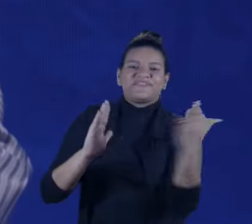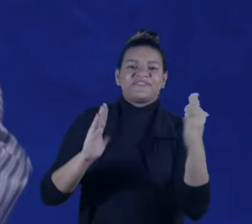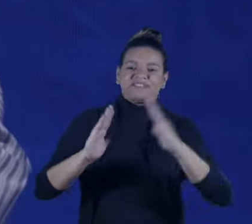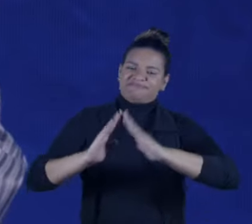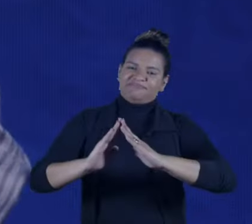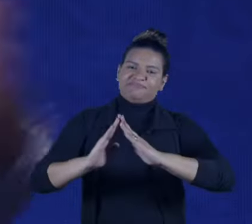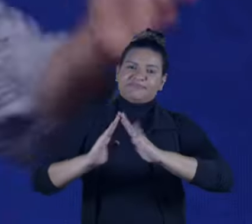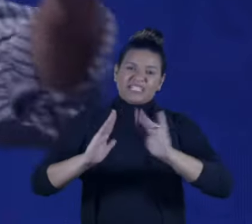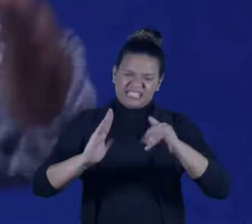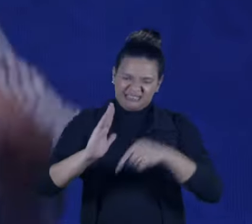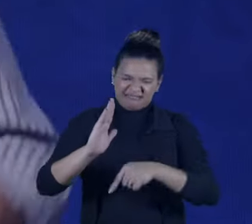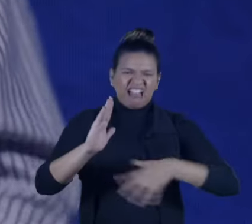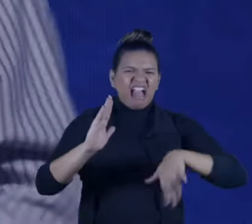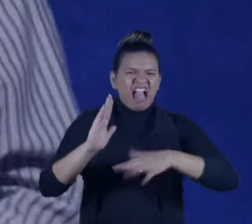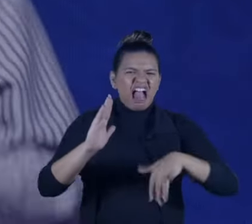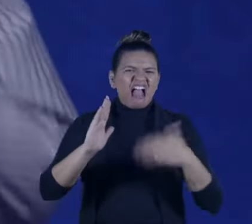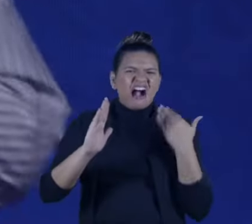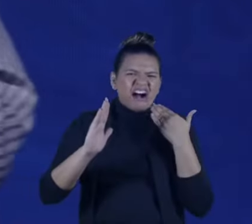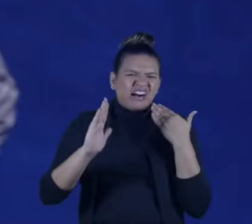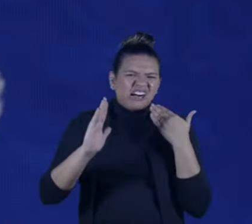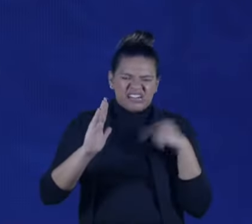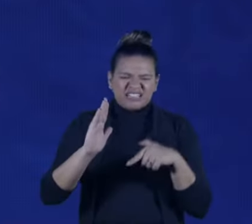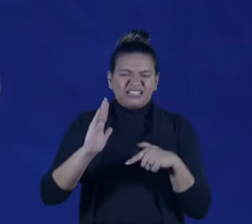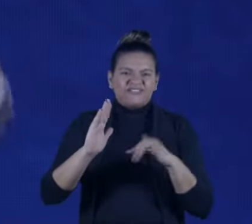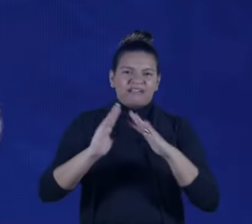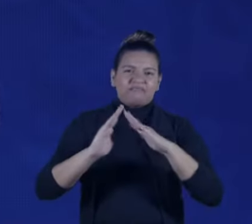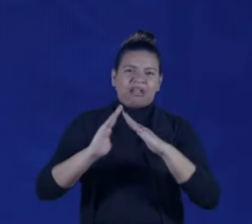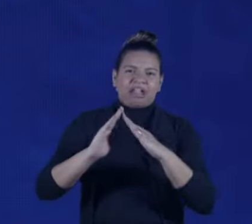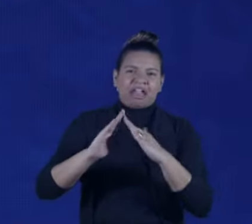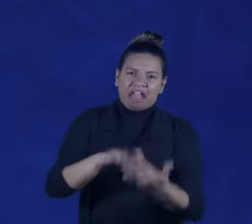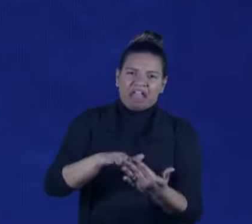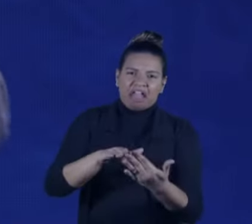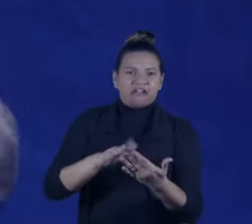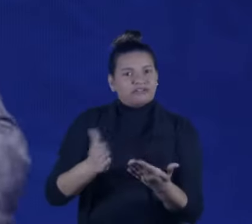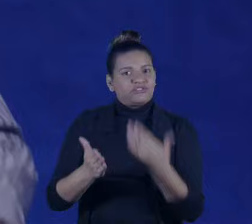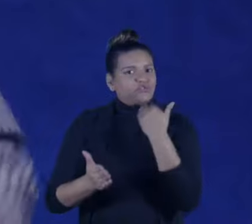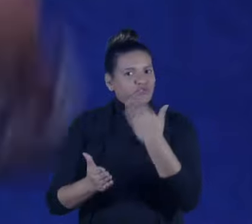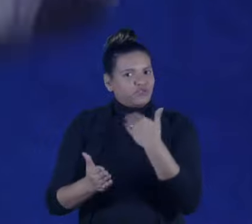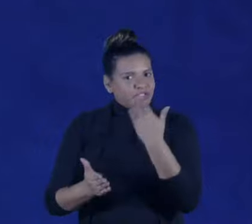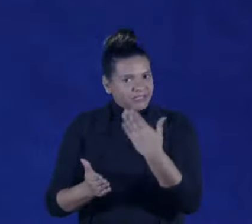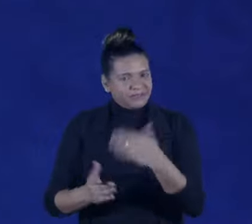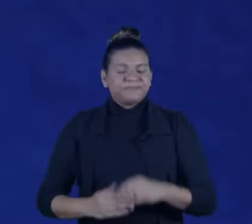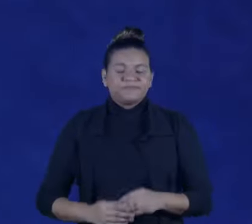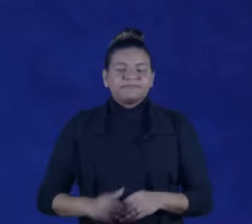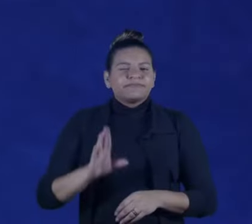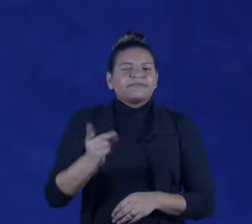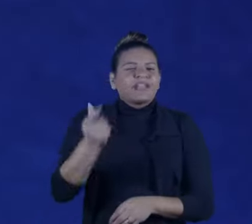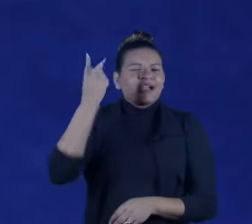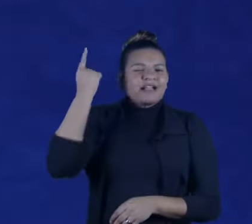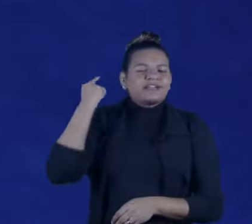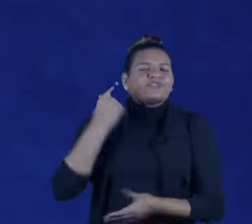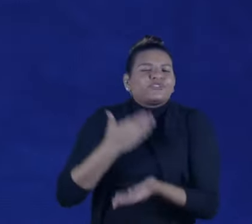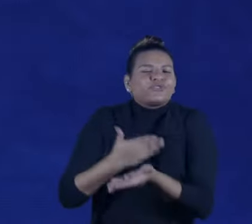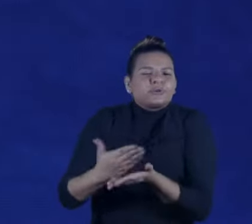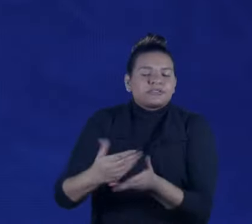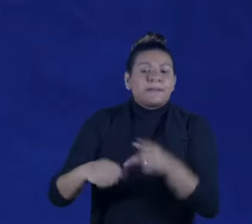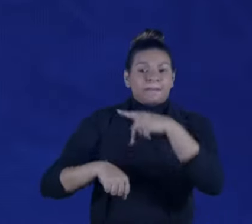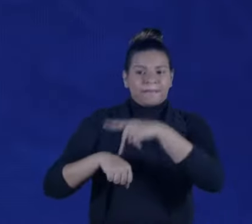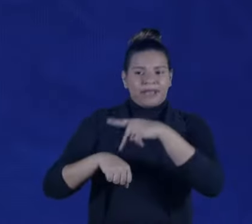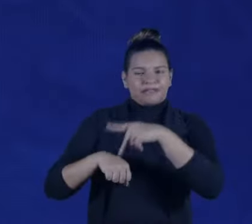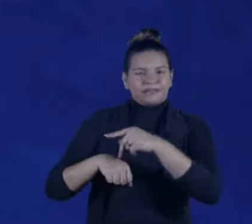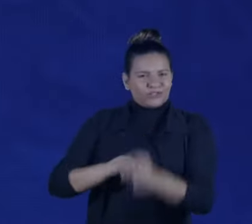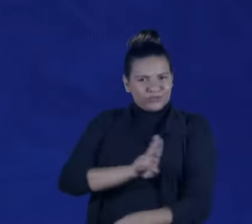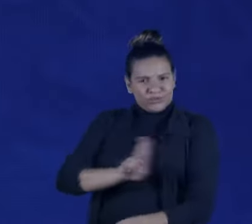a casa. Naquele tempo, a fundação ela começava com uma pedra angular. Quem já ouviu uma pedra angular? Já